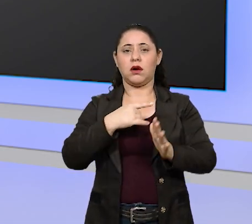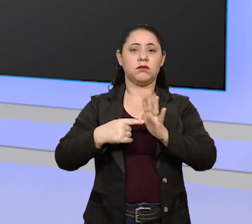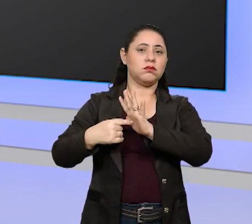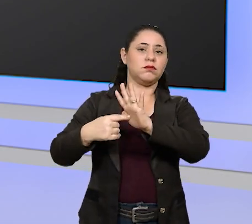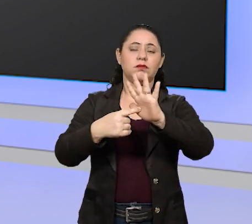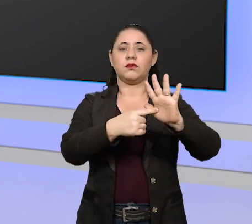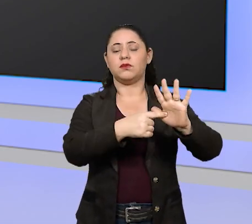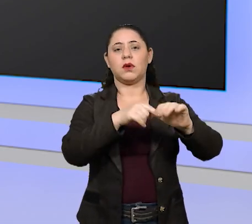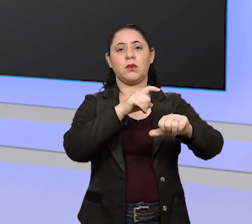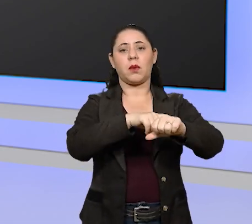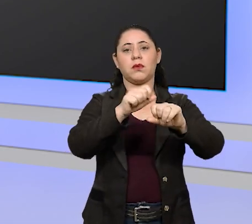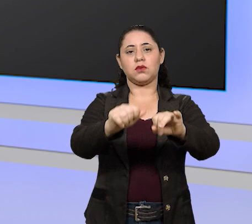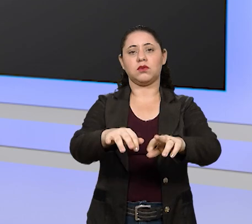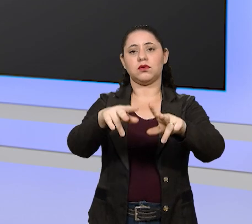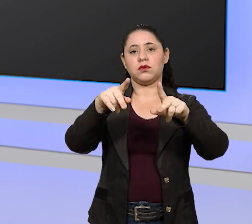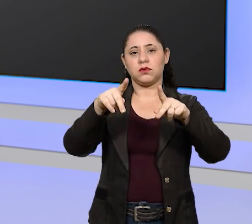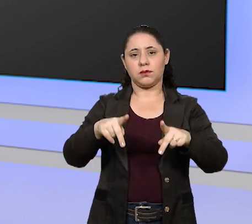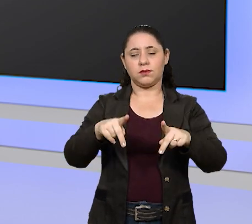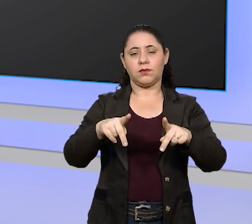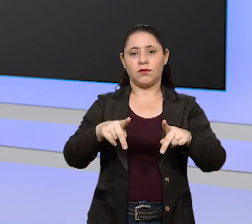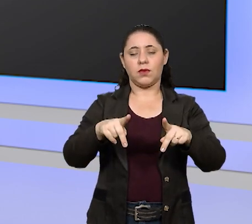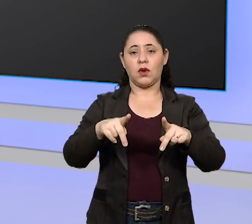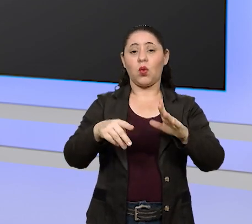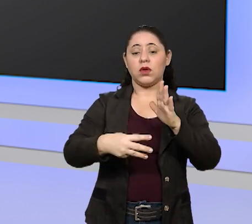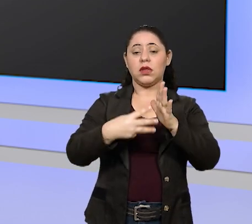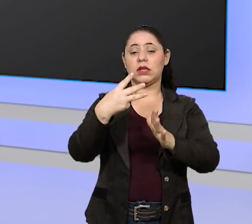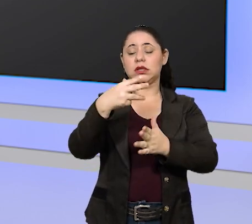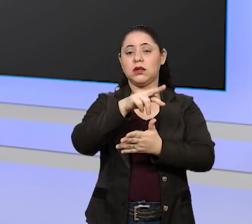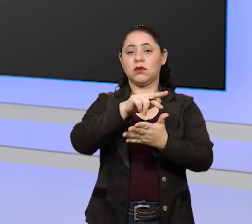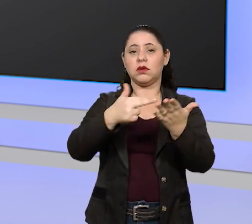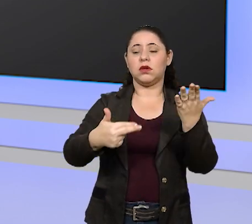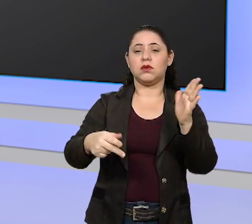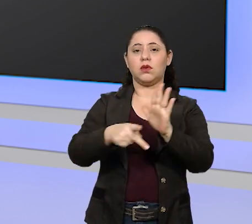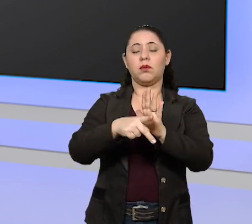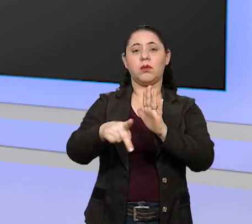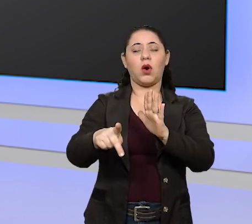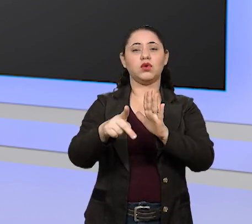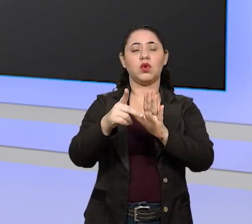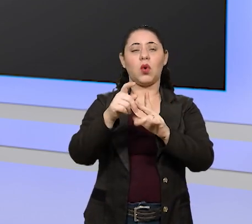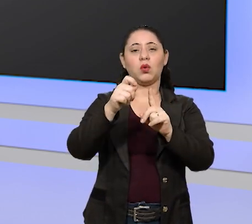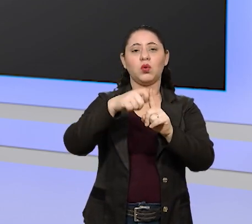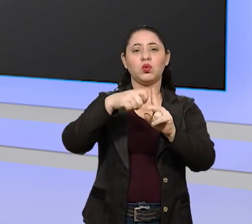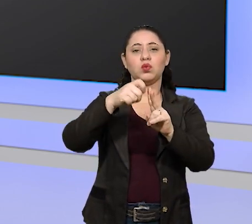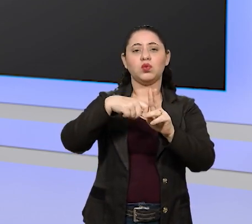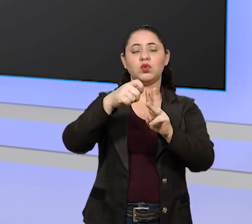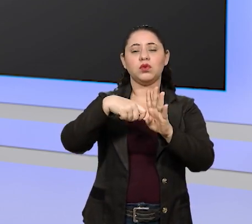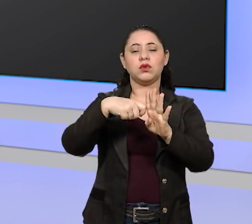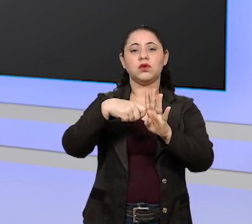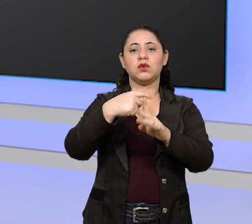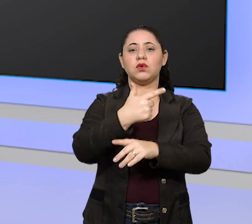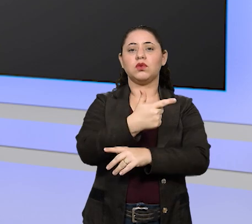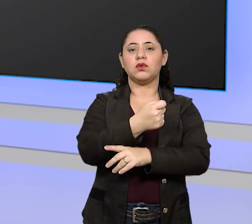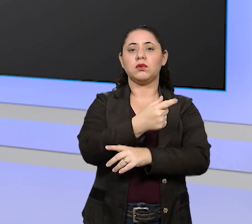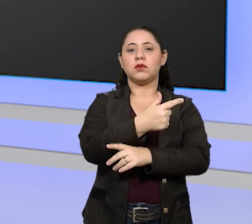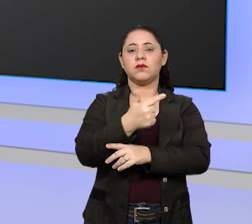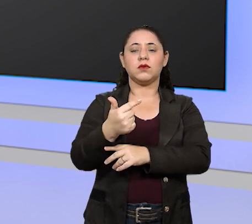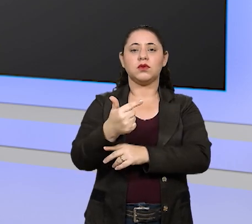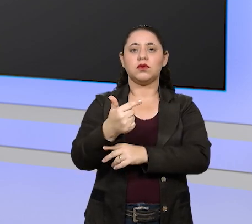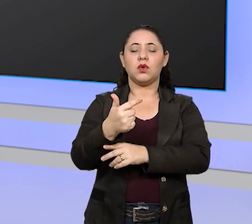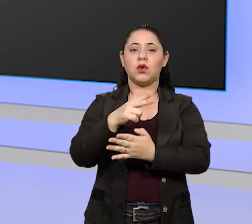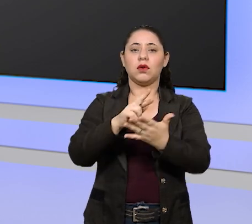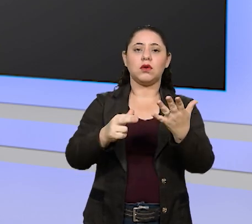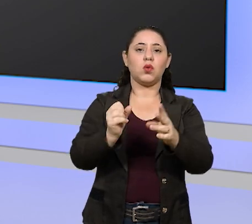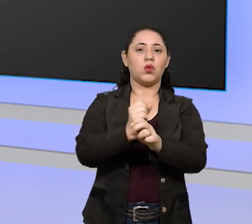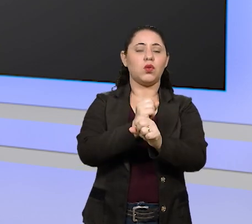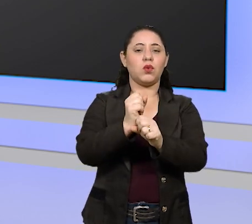Saúde apresentam durante audiência pública o 3º relatório do quadrimestre de 2022 e